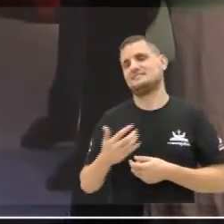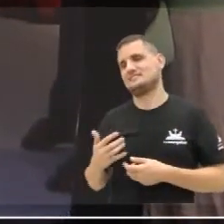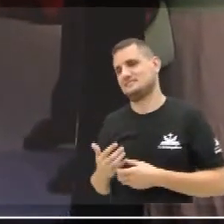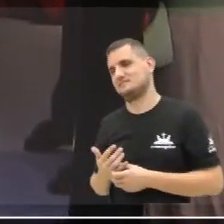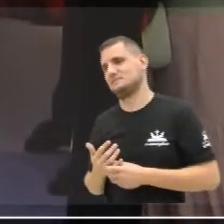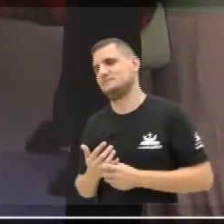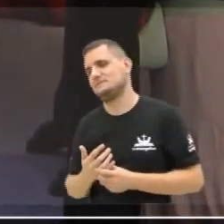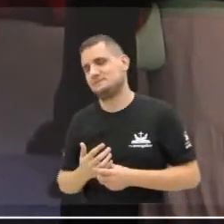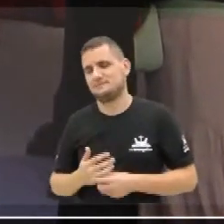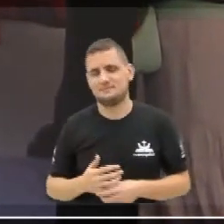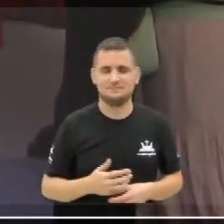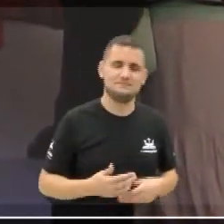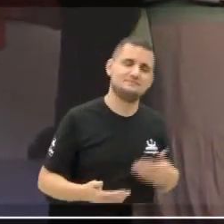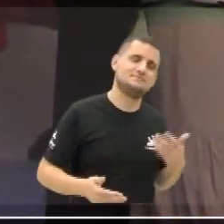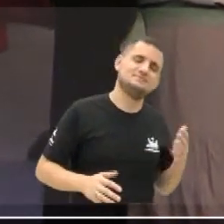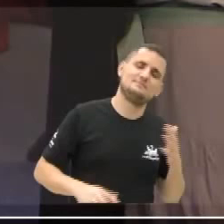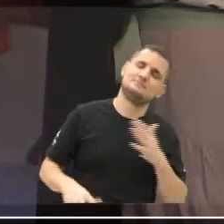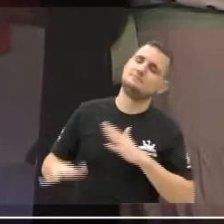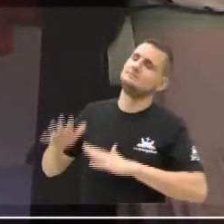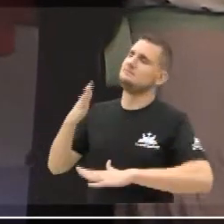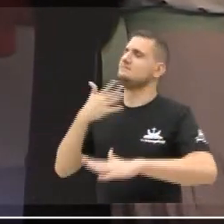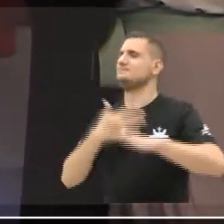acalmar. Oh,